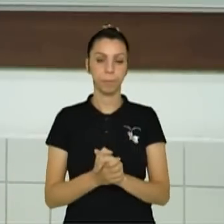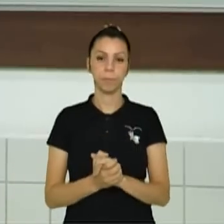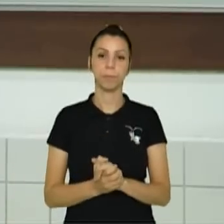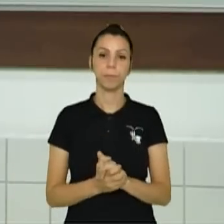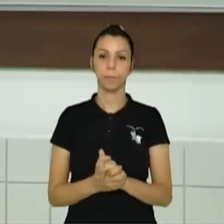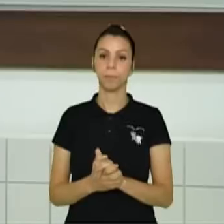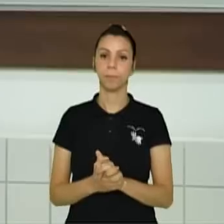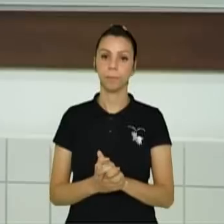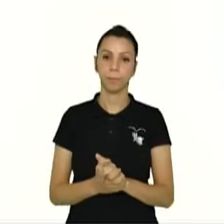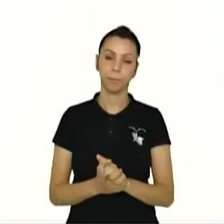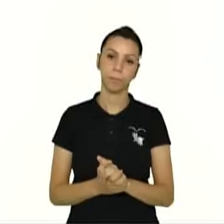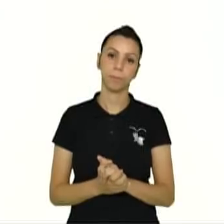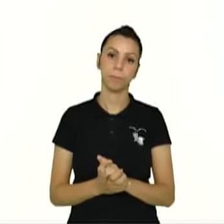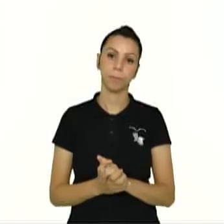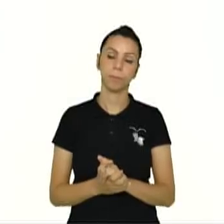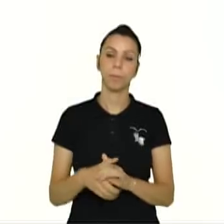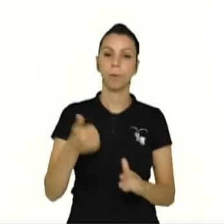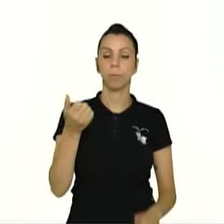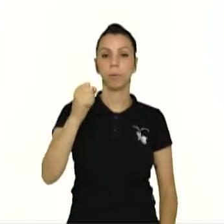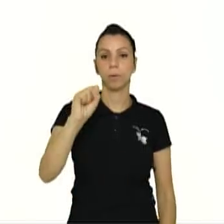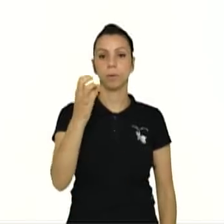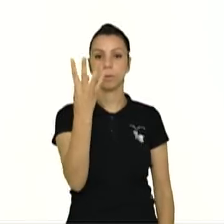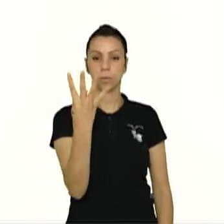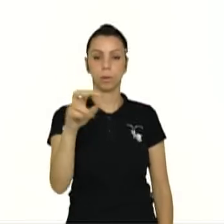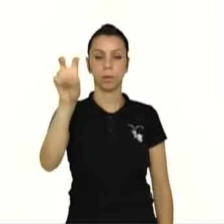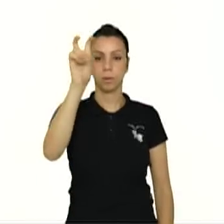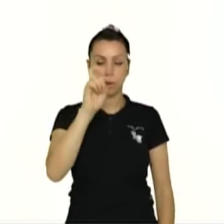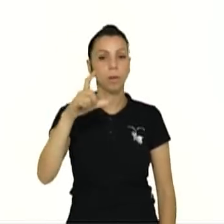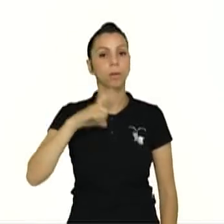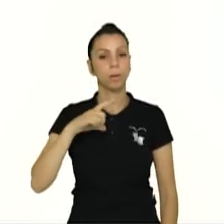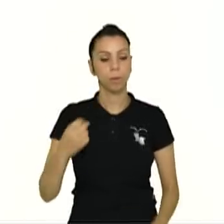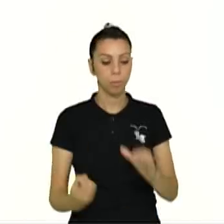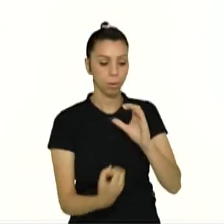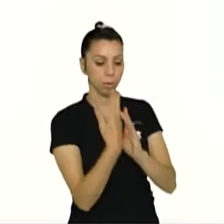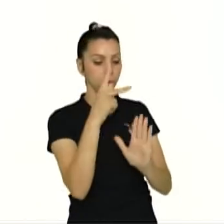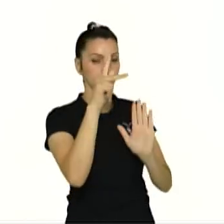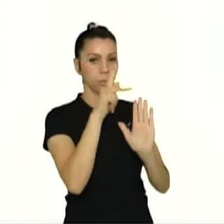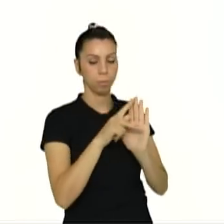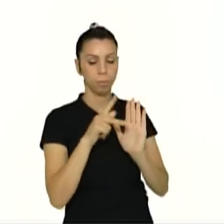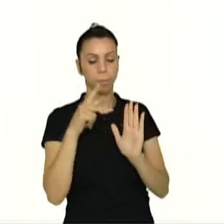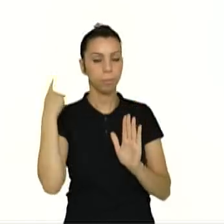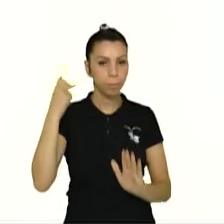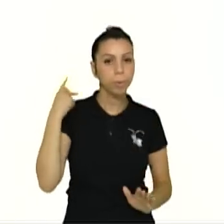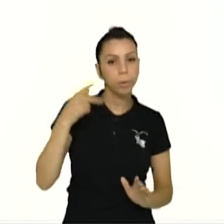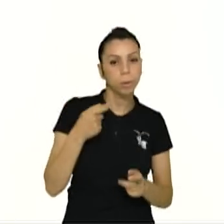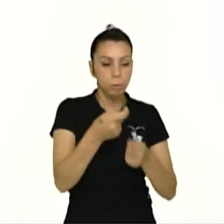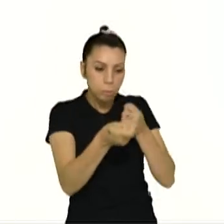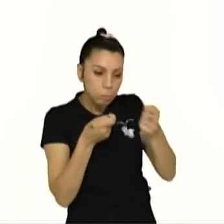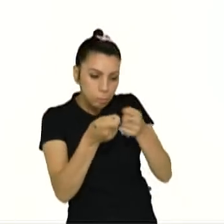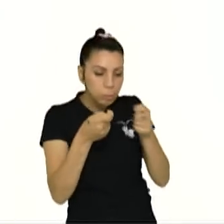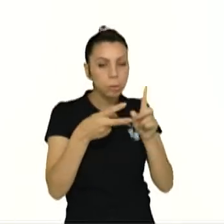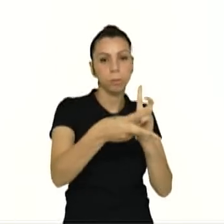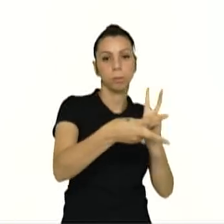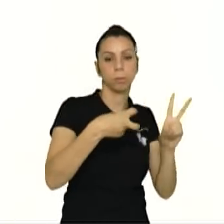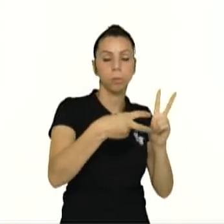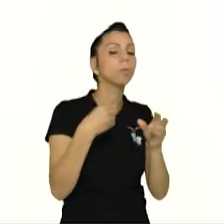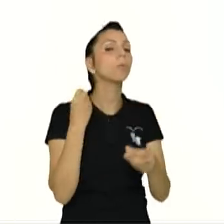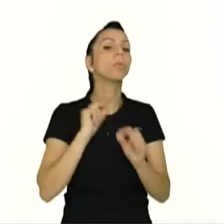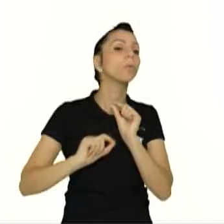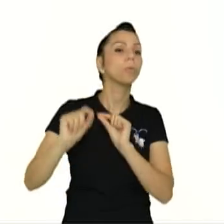olha só, a partir de 1845 efetivou-se uma política de domínio do governo sobre os povos originários, por meio